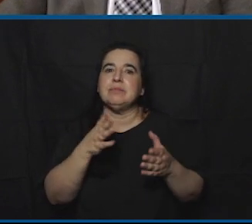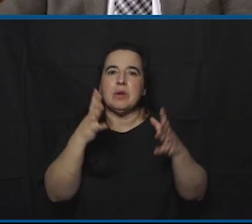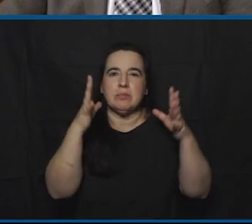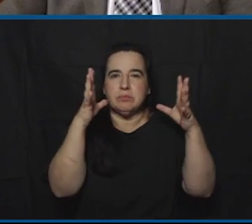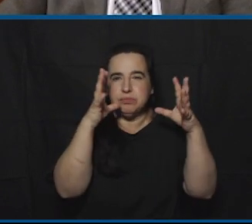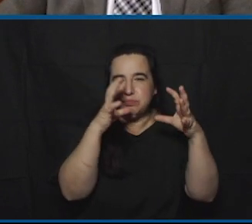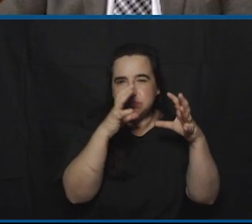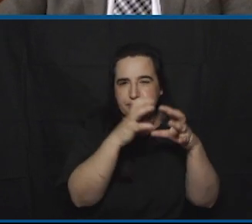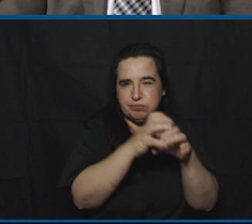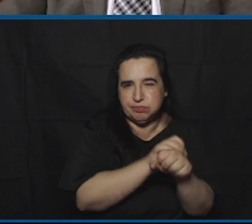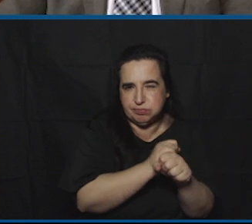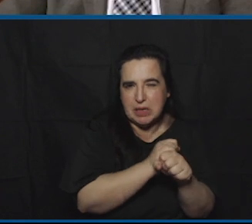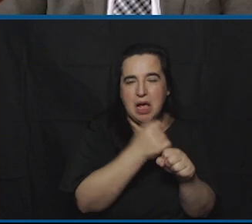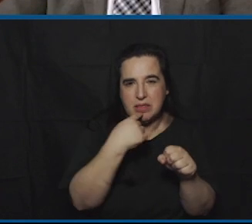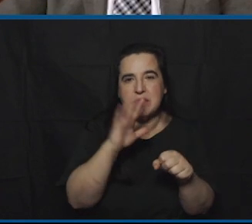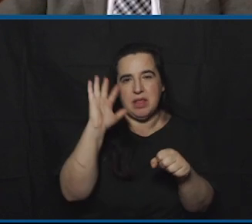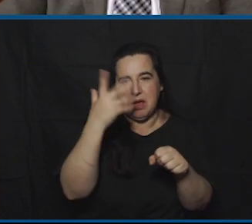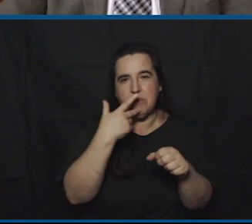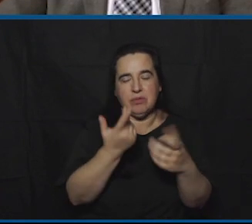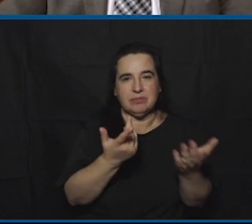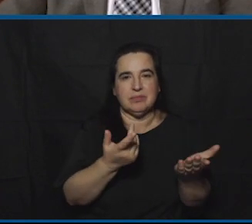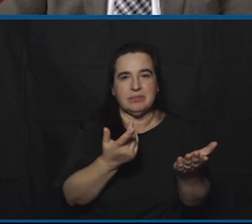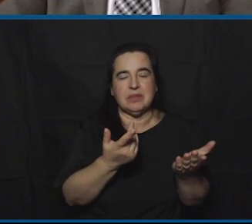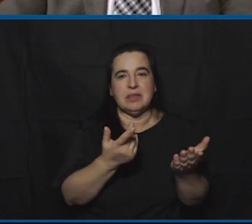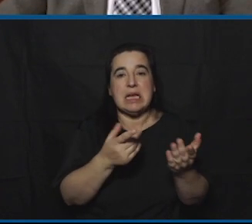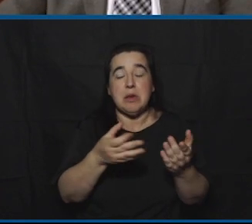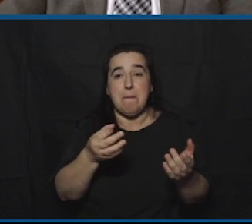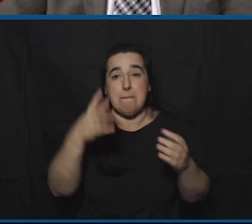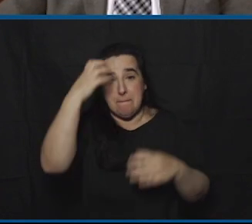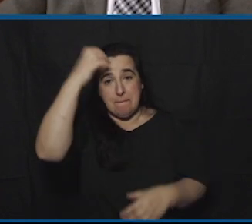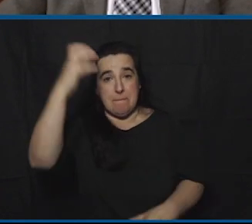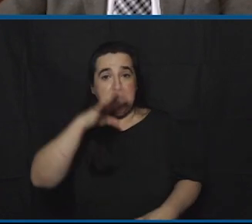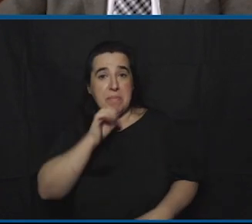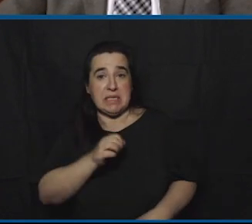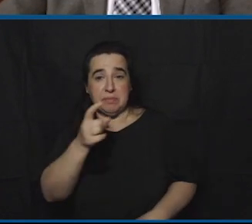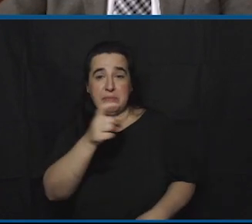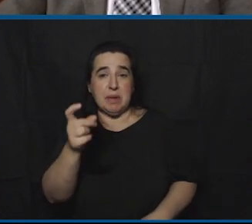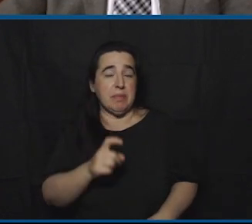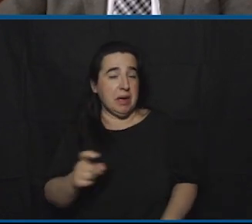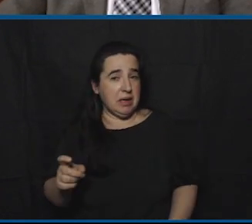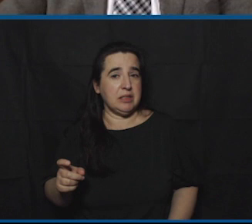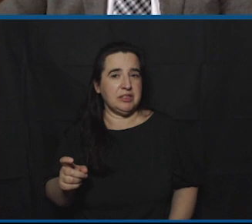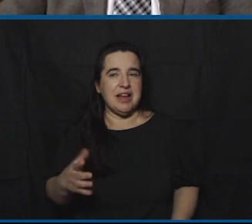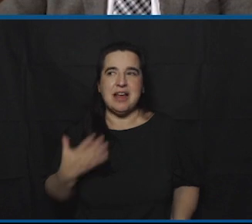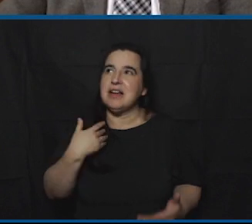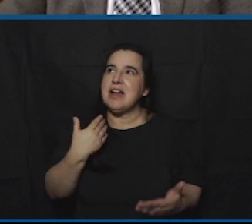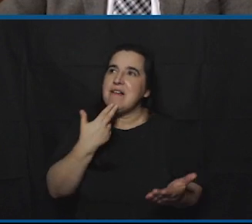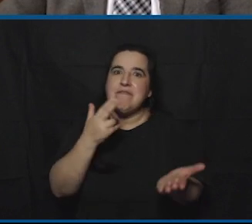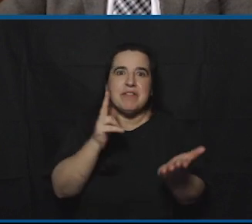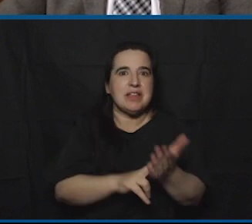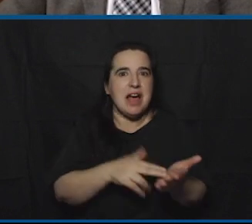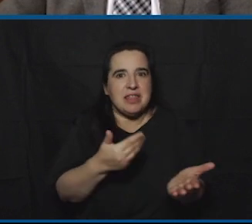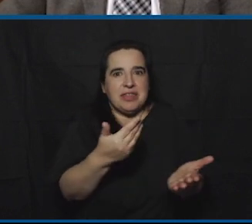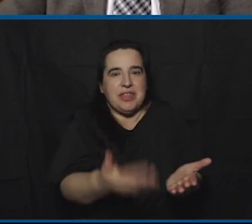para o ocultismo, não é? As trevas, precisamente. E este príncipe da paz, que é um príncipe que traz verdade, que